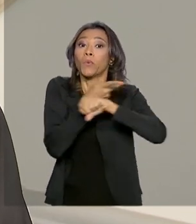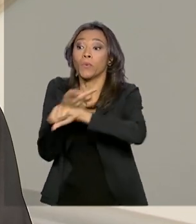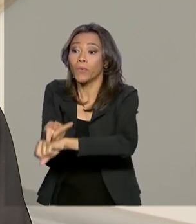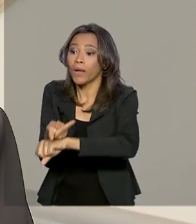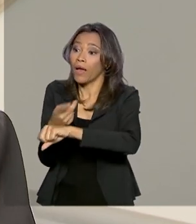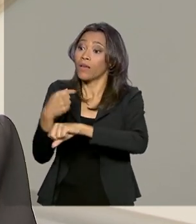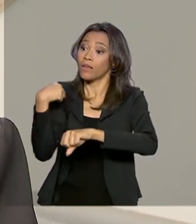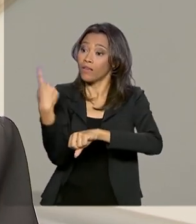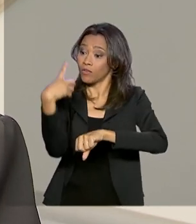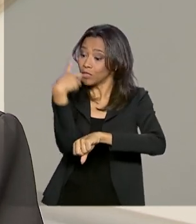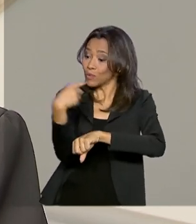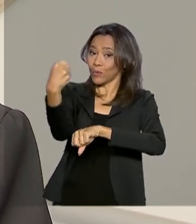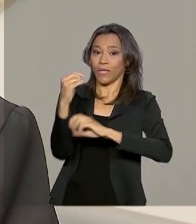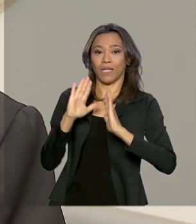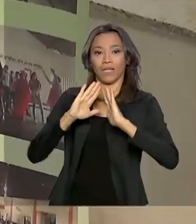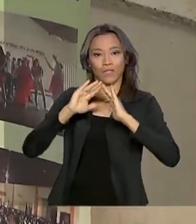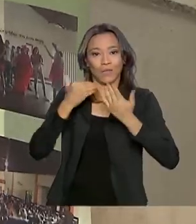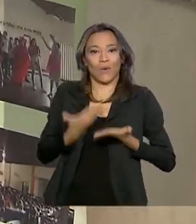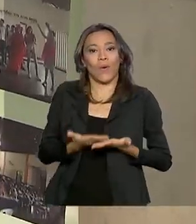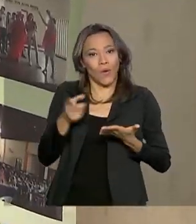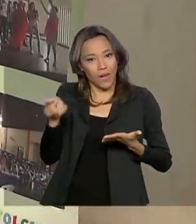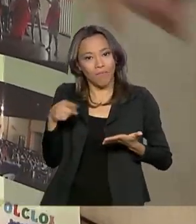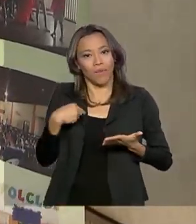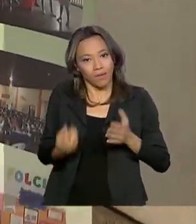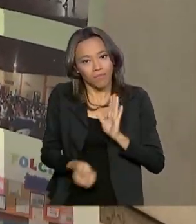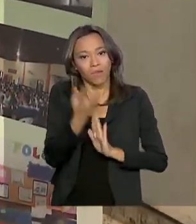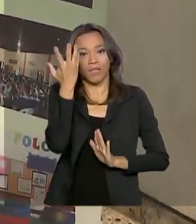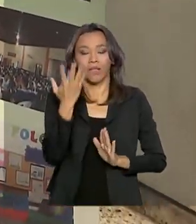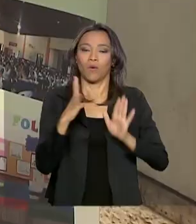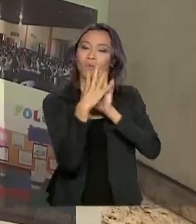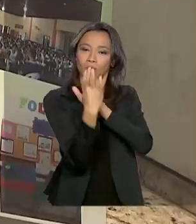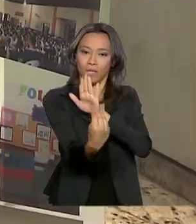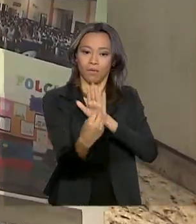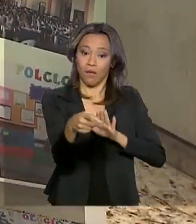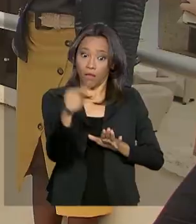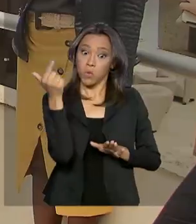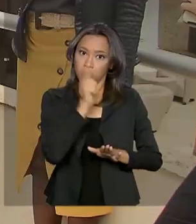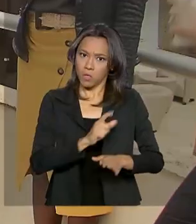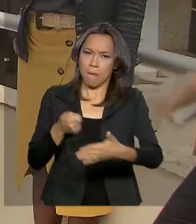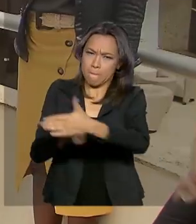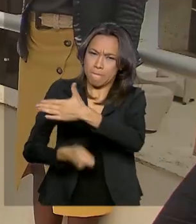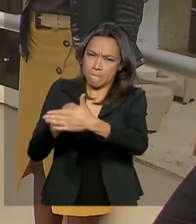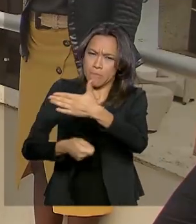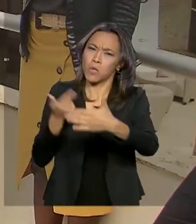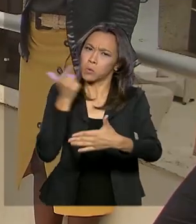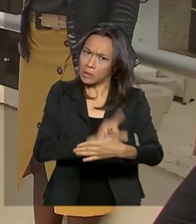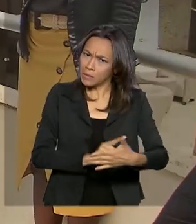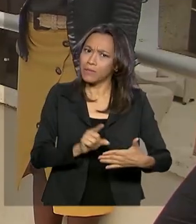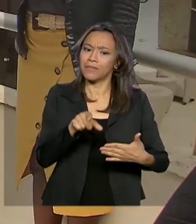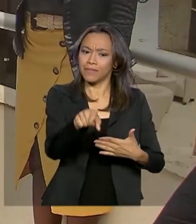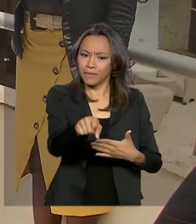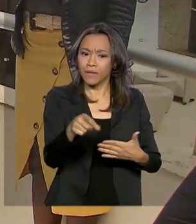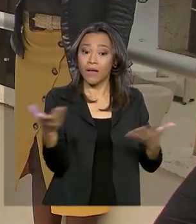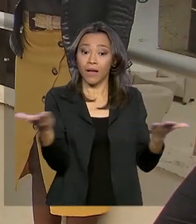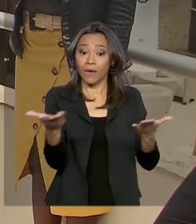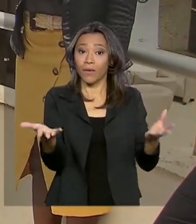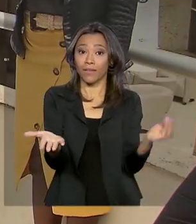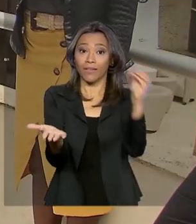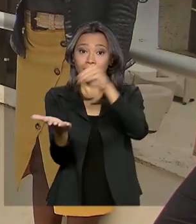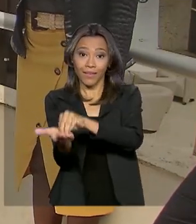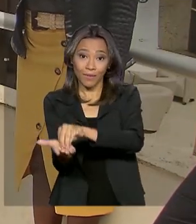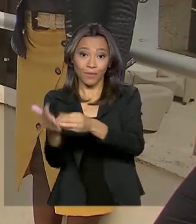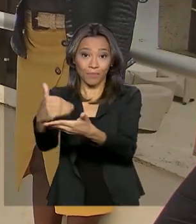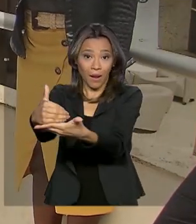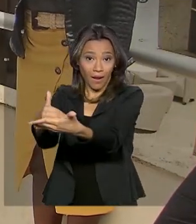ser uma dessas escolas selecionadas. A persistência da diretora deu certo. Agora, ao fazer parte do projeto piloto,